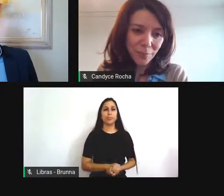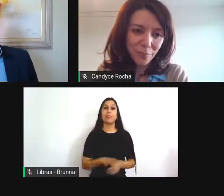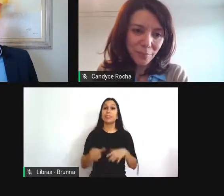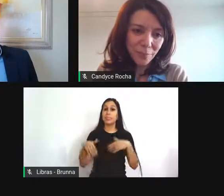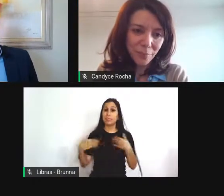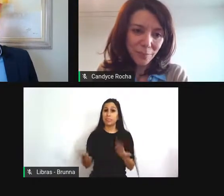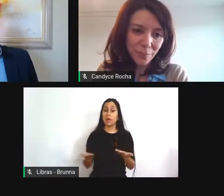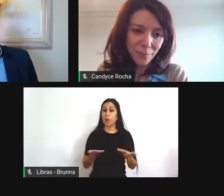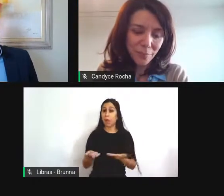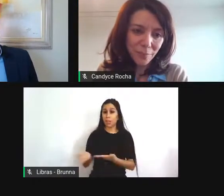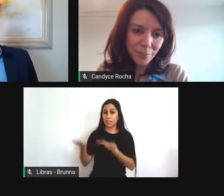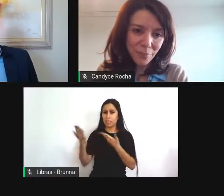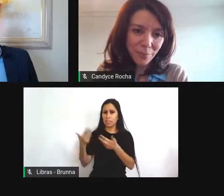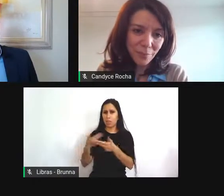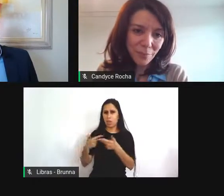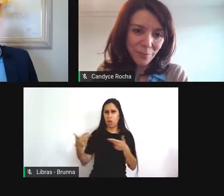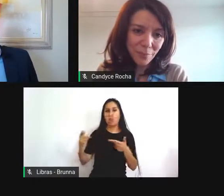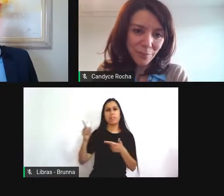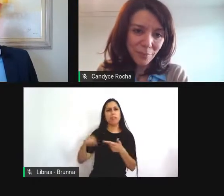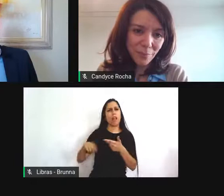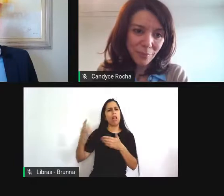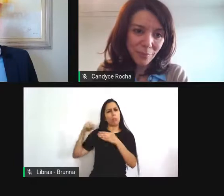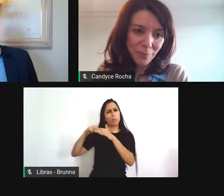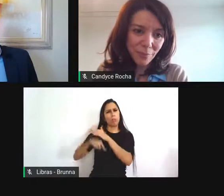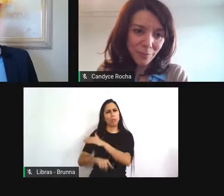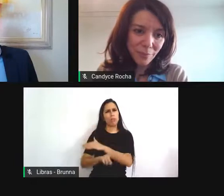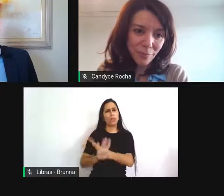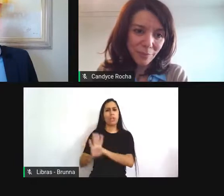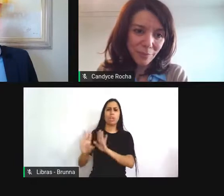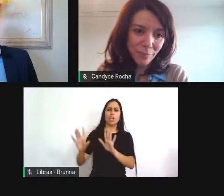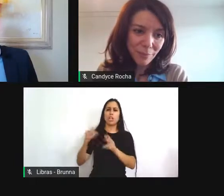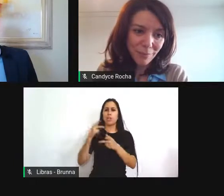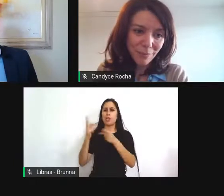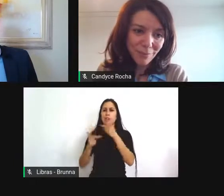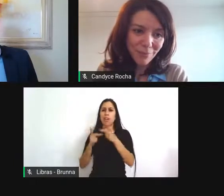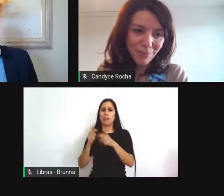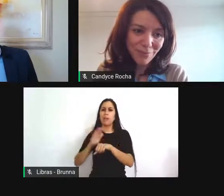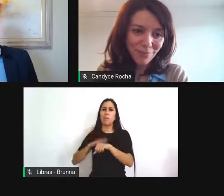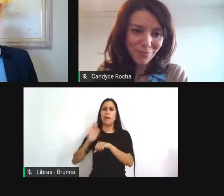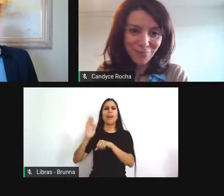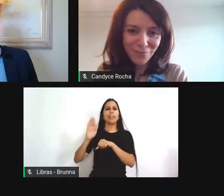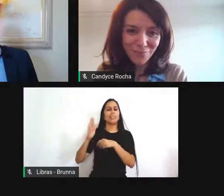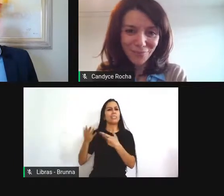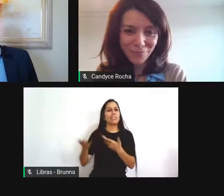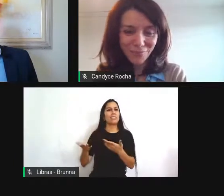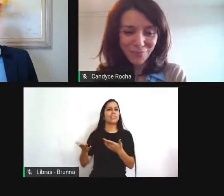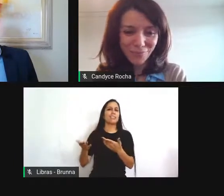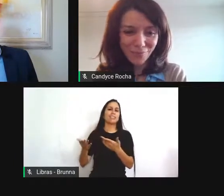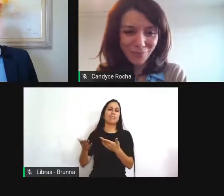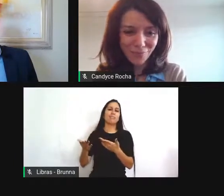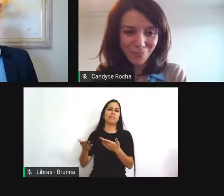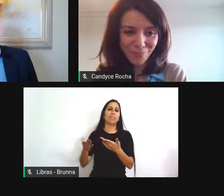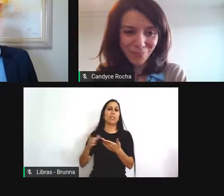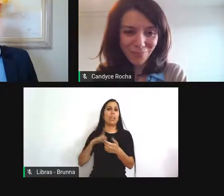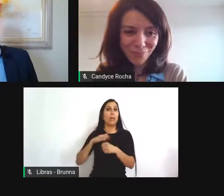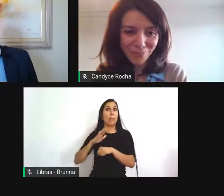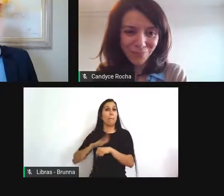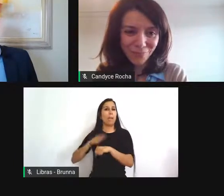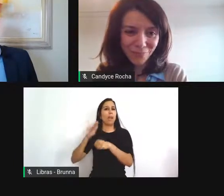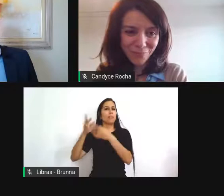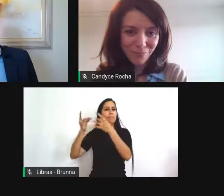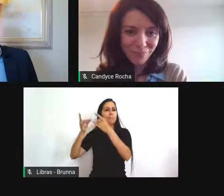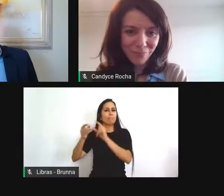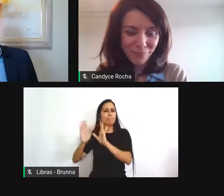coisas, agora é um aprofundamento, eu estou indo mais deep, né? É um deep learning, mas eu estou indo mais deep